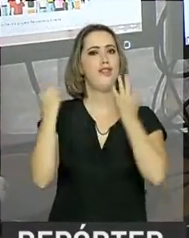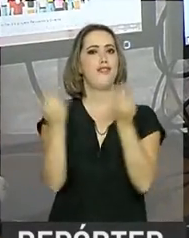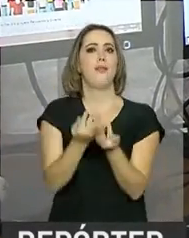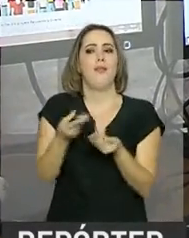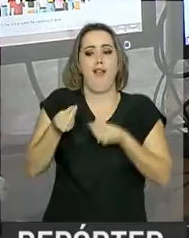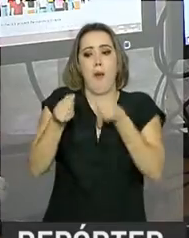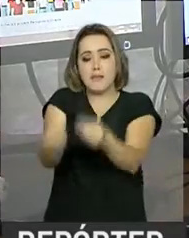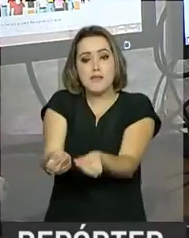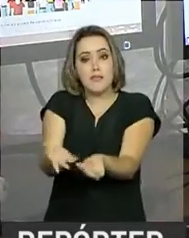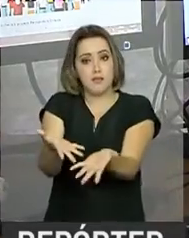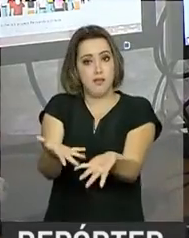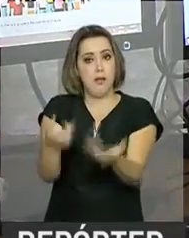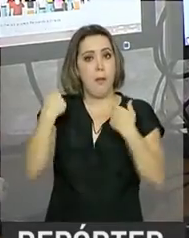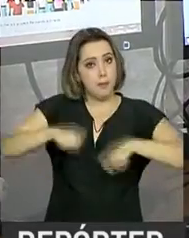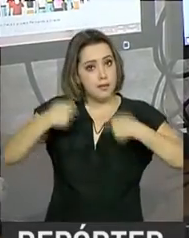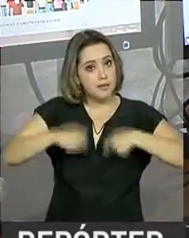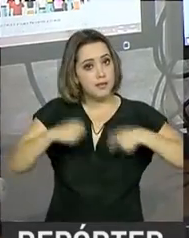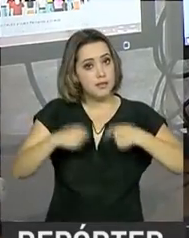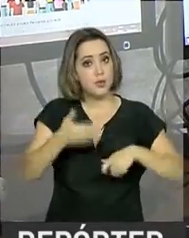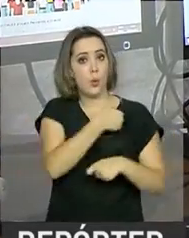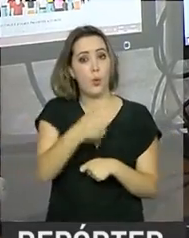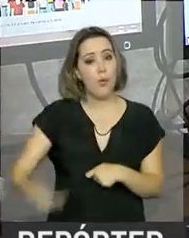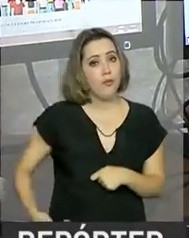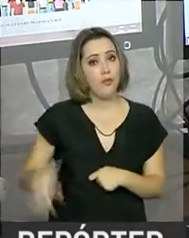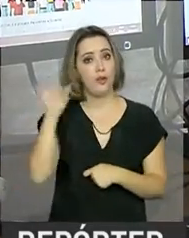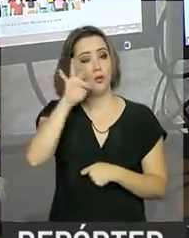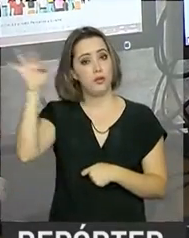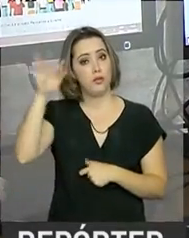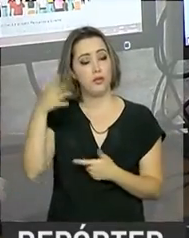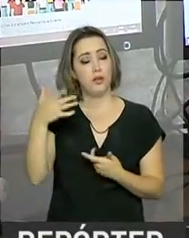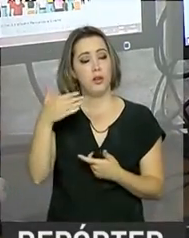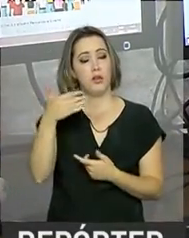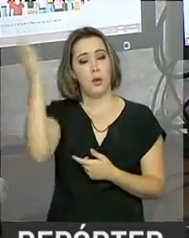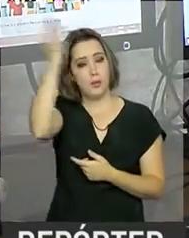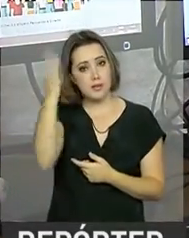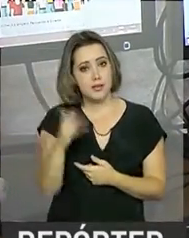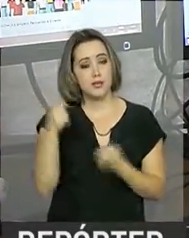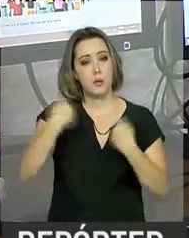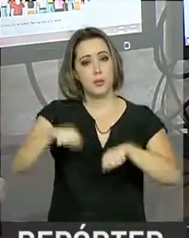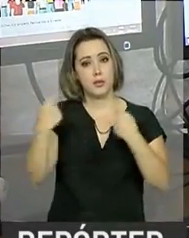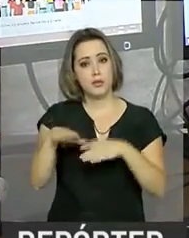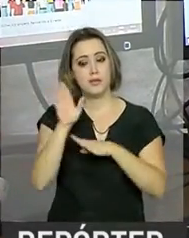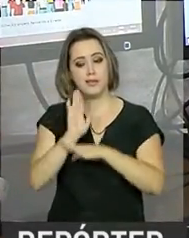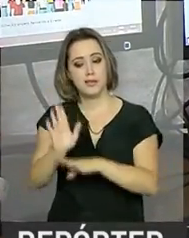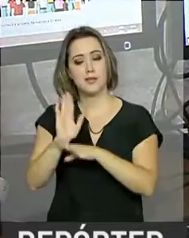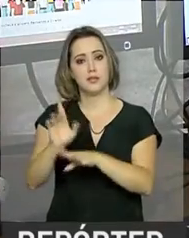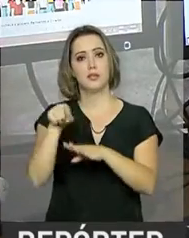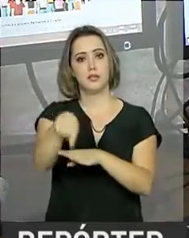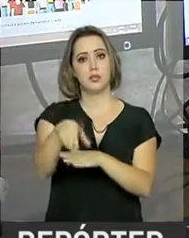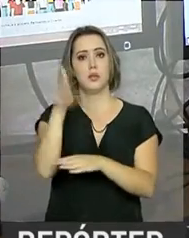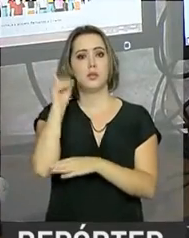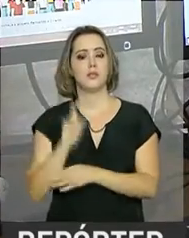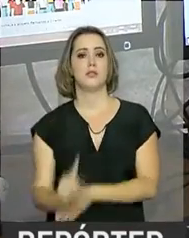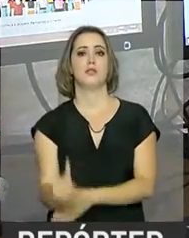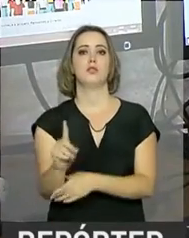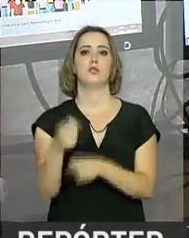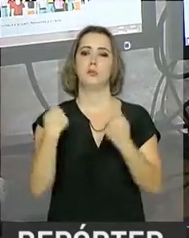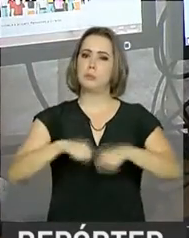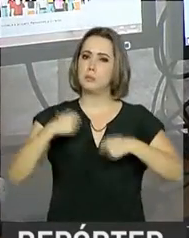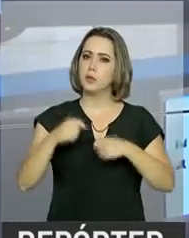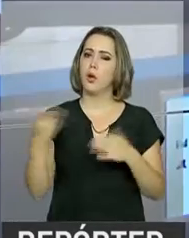precisa o estado brasileiro precisa atuar para que esse direito seja de fato